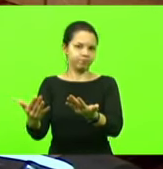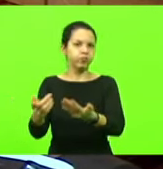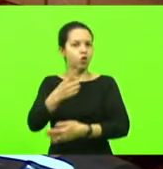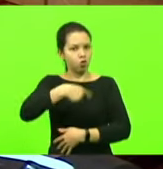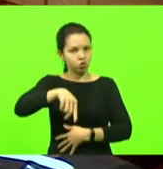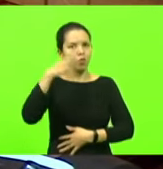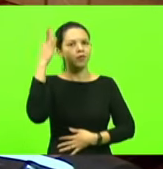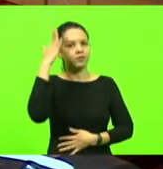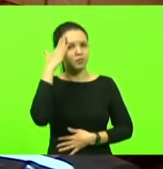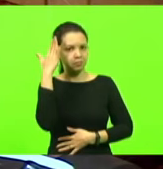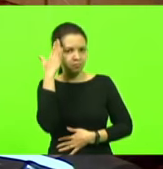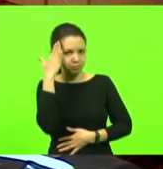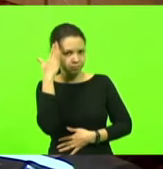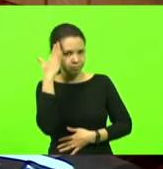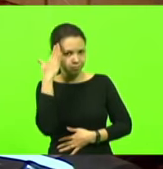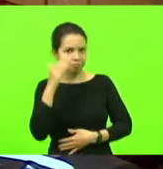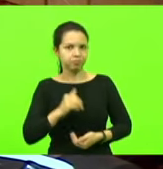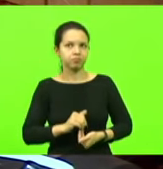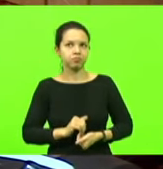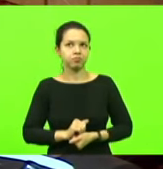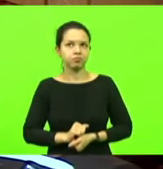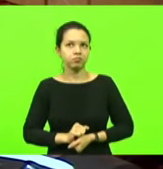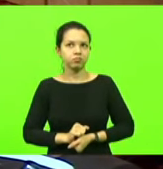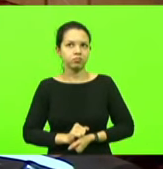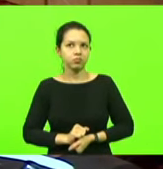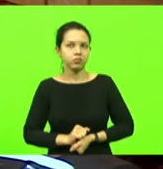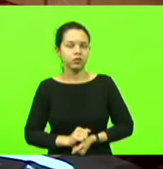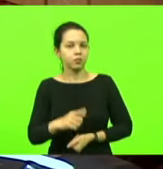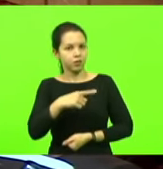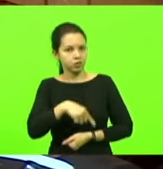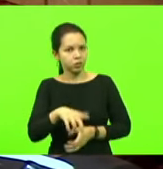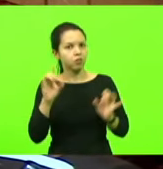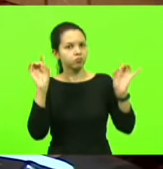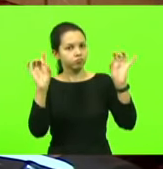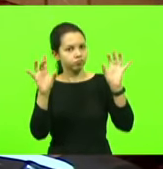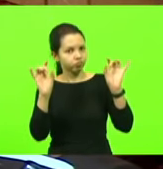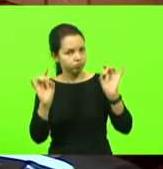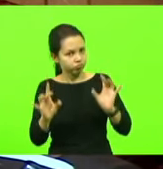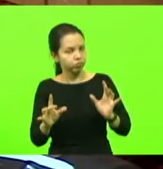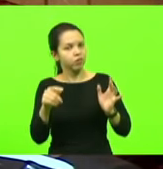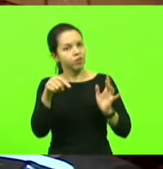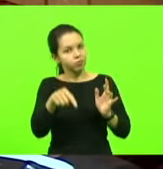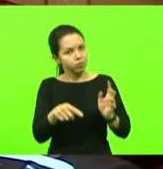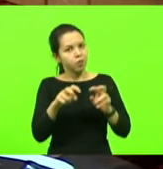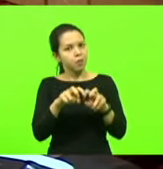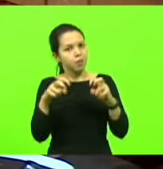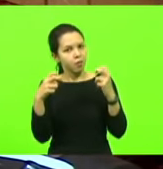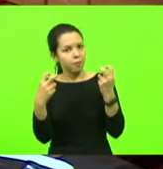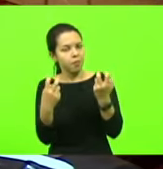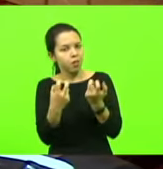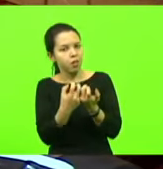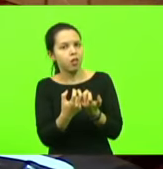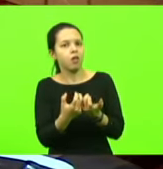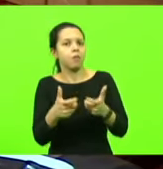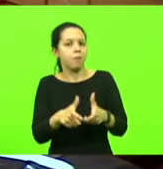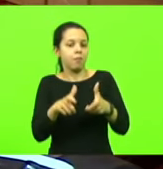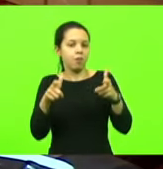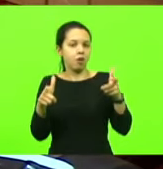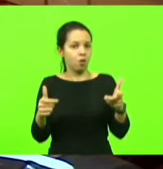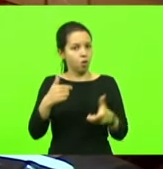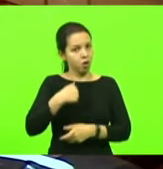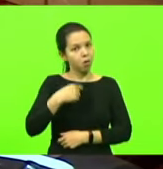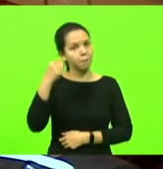disso. Mas esta é uma oportunidade que faz o parlamento muito maior do que ele é, no meu ponto de